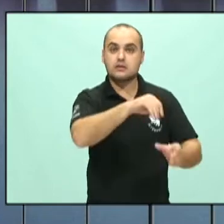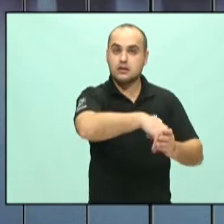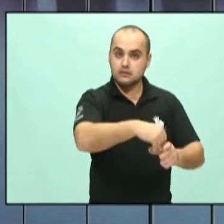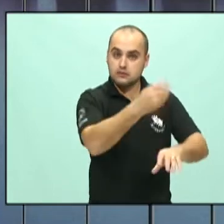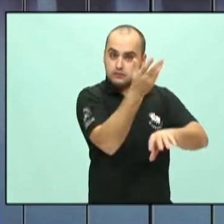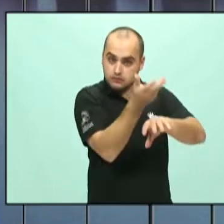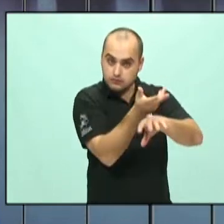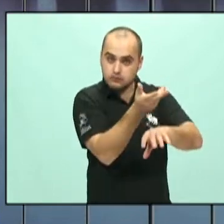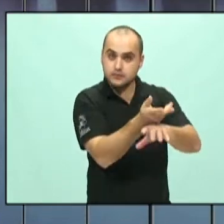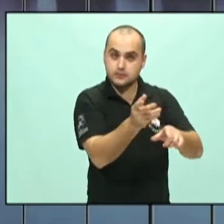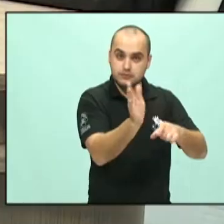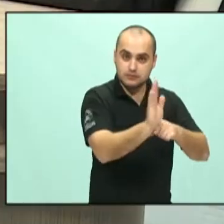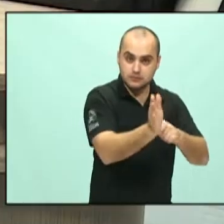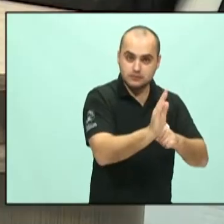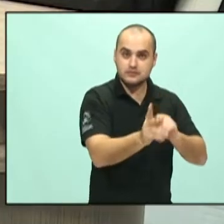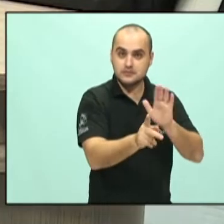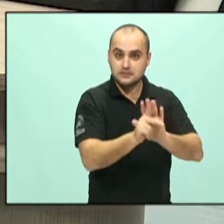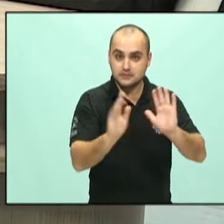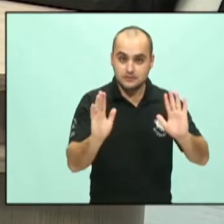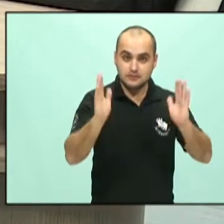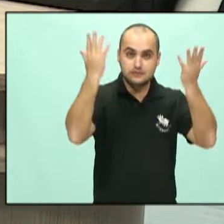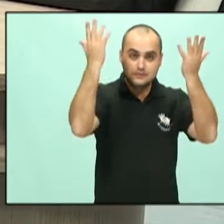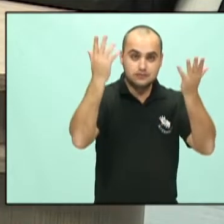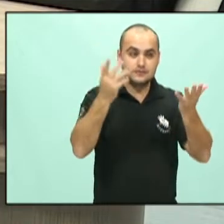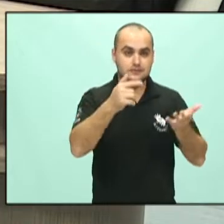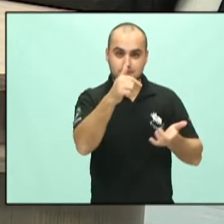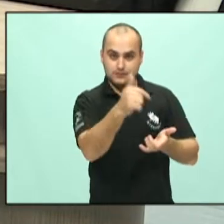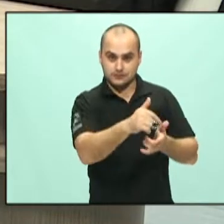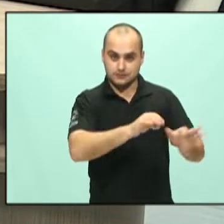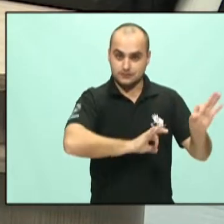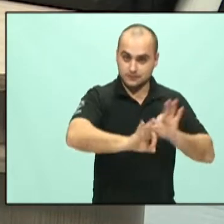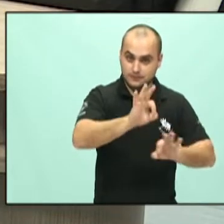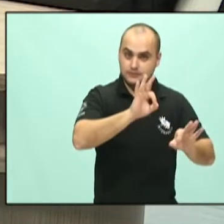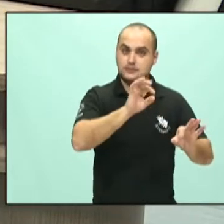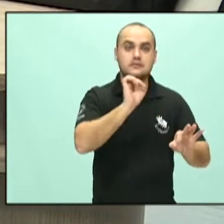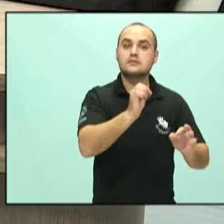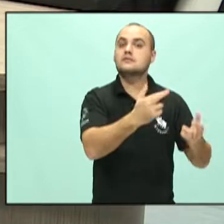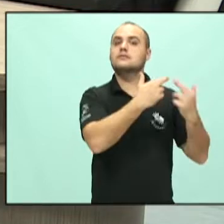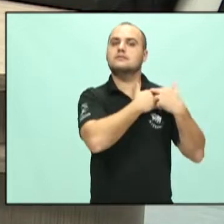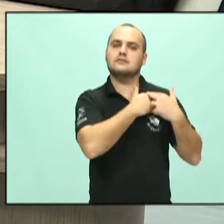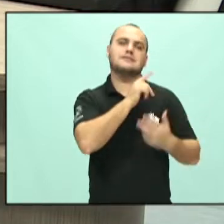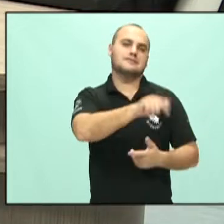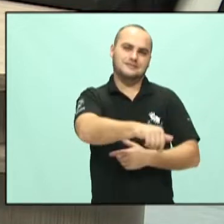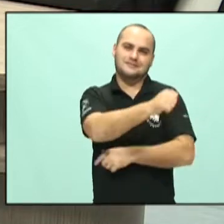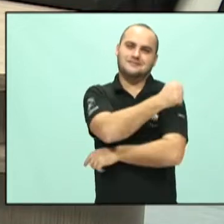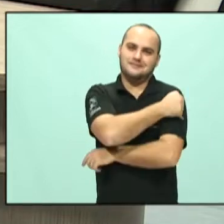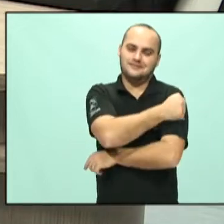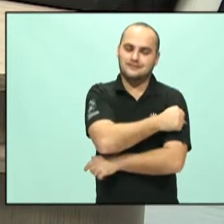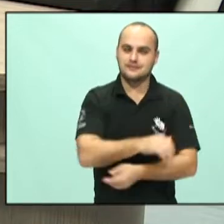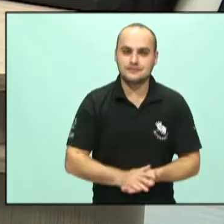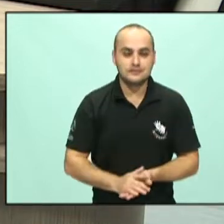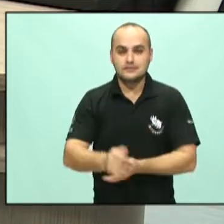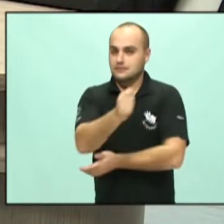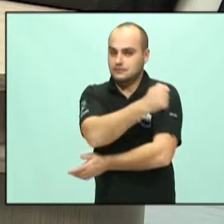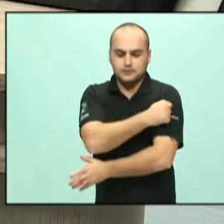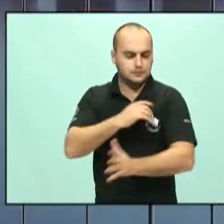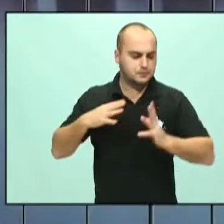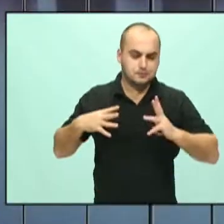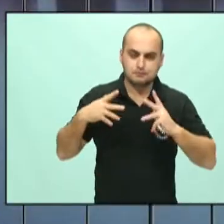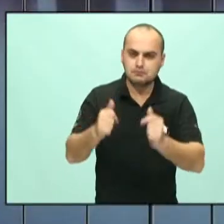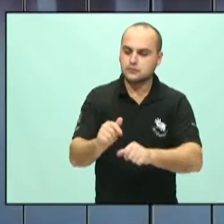produção audiovisual na disciplina de eventos em audiovisual, organizado pelos próprios alunos. Então, eles que formatam todo o festival, eles